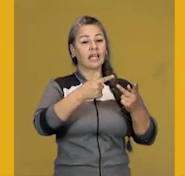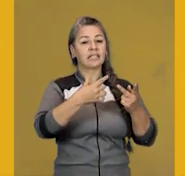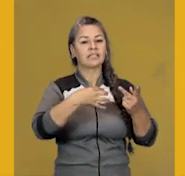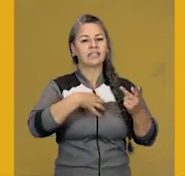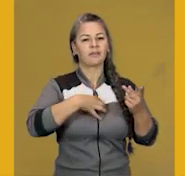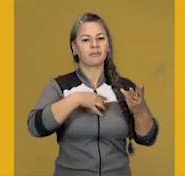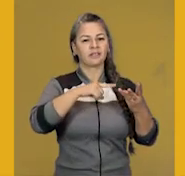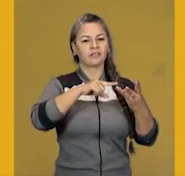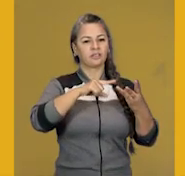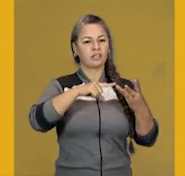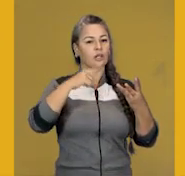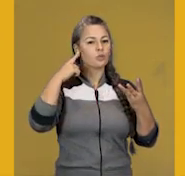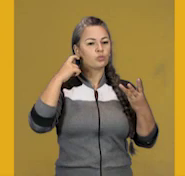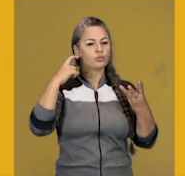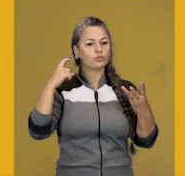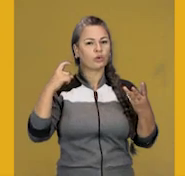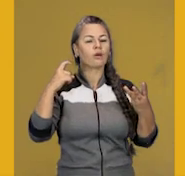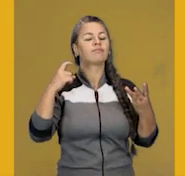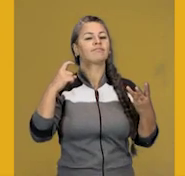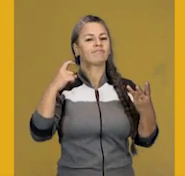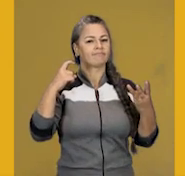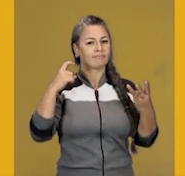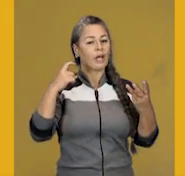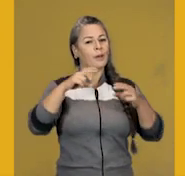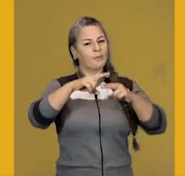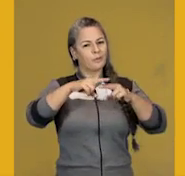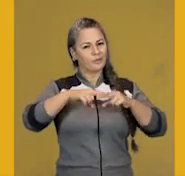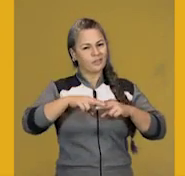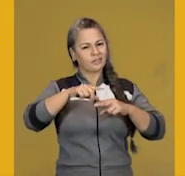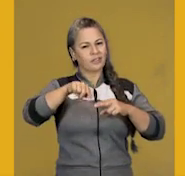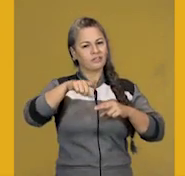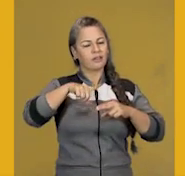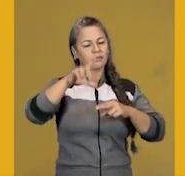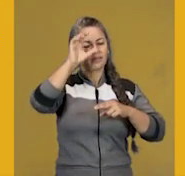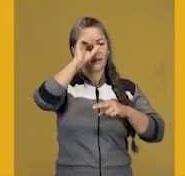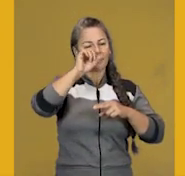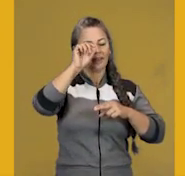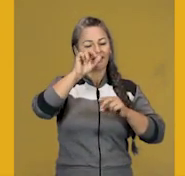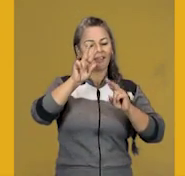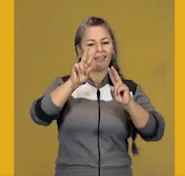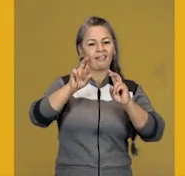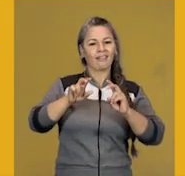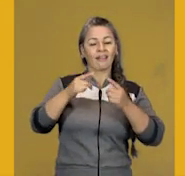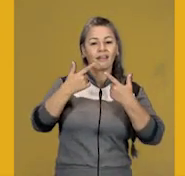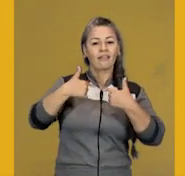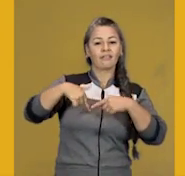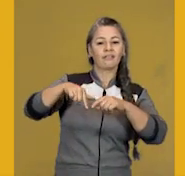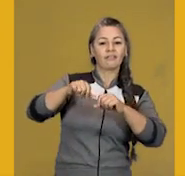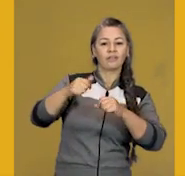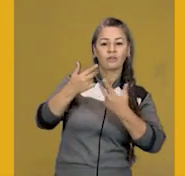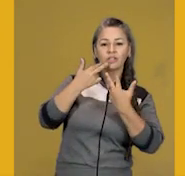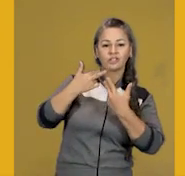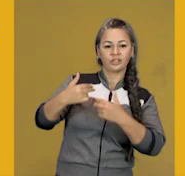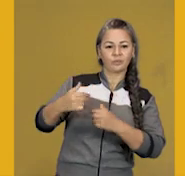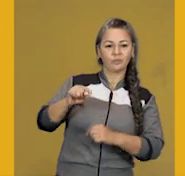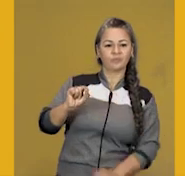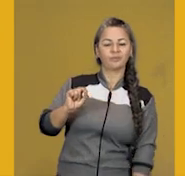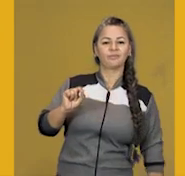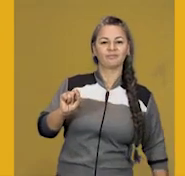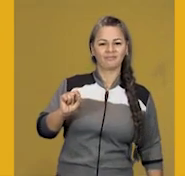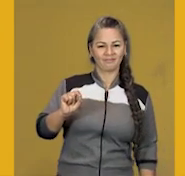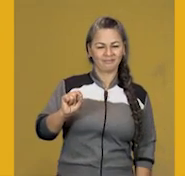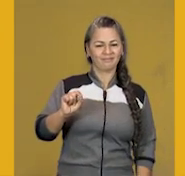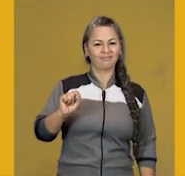que nós vamos ver as figuras de linguagem, ok? E vamos também ver essas questões, né,